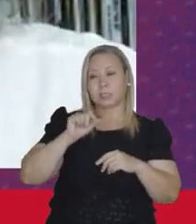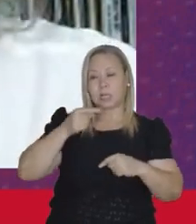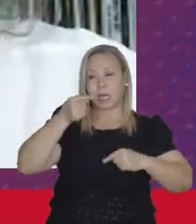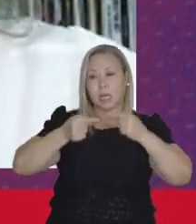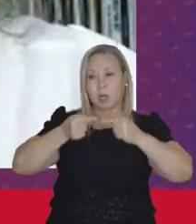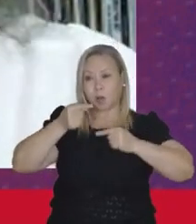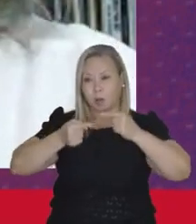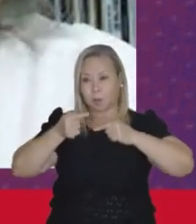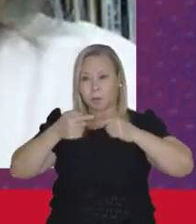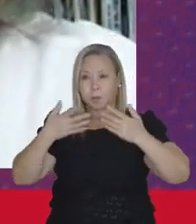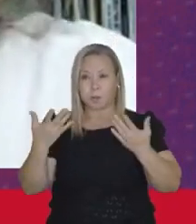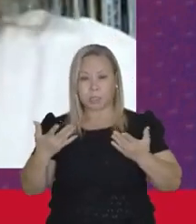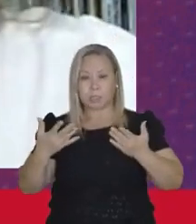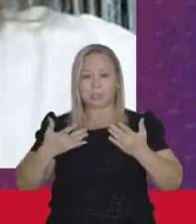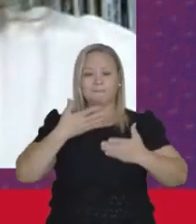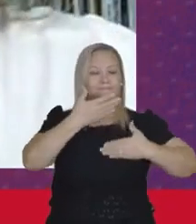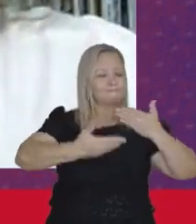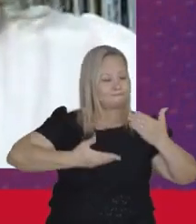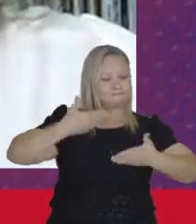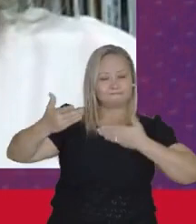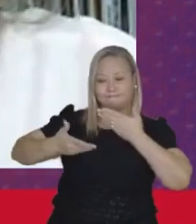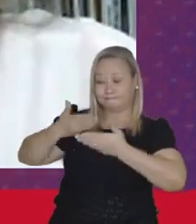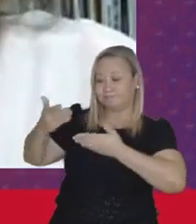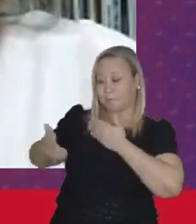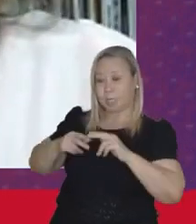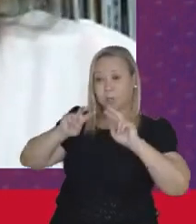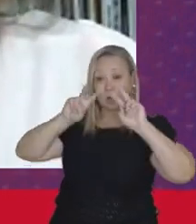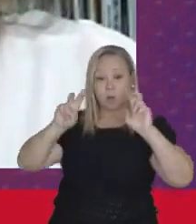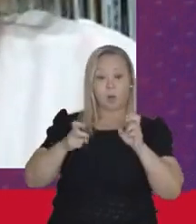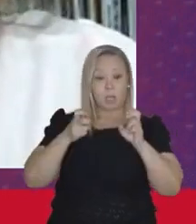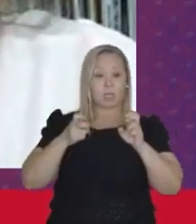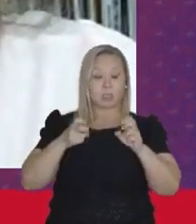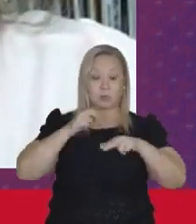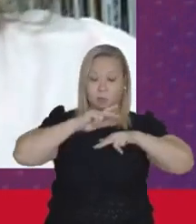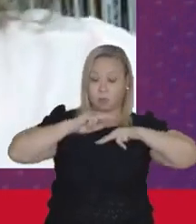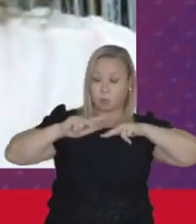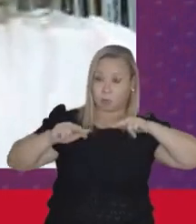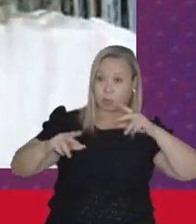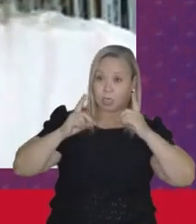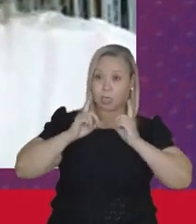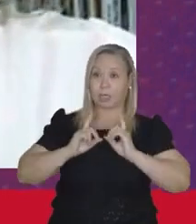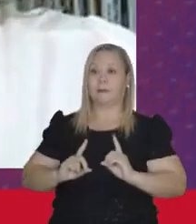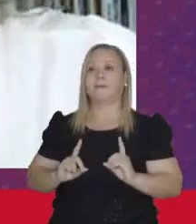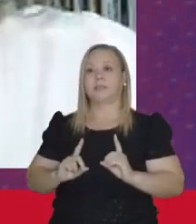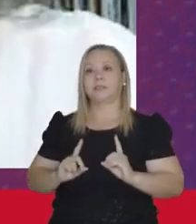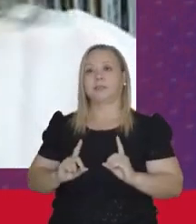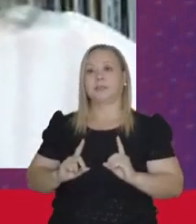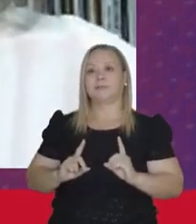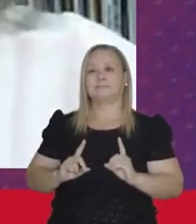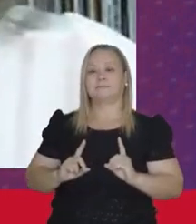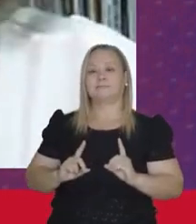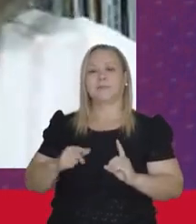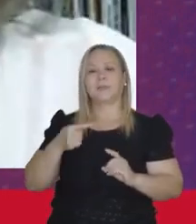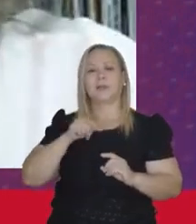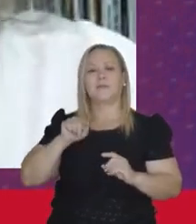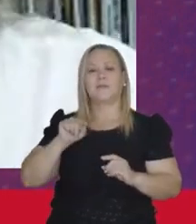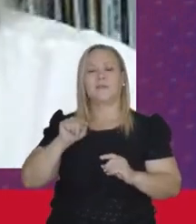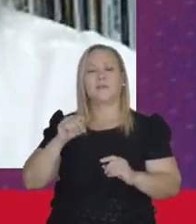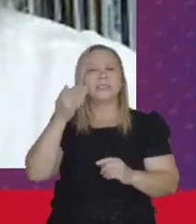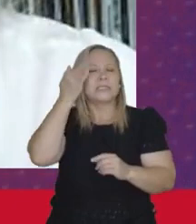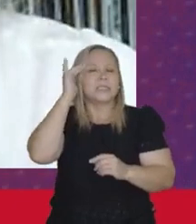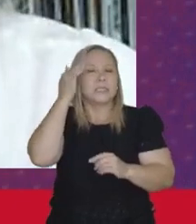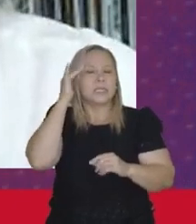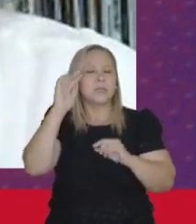política articulada sobre as questões de gênero e deficiência vai ser o entendimento